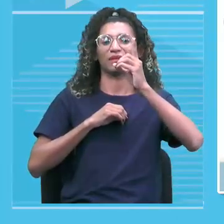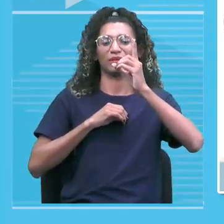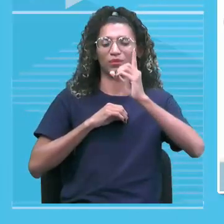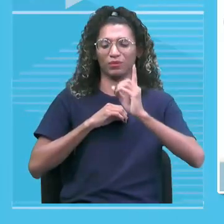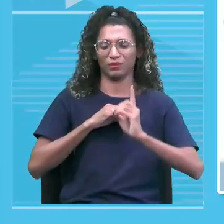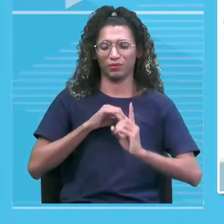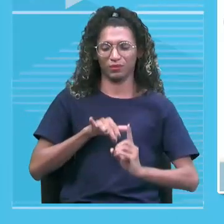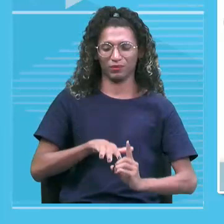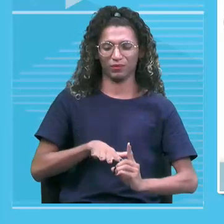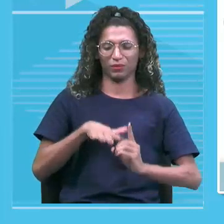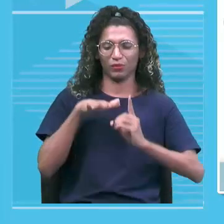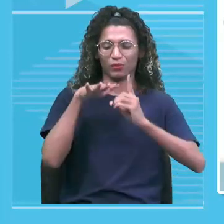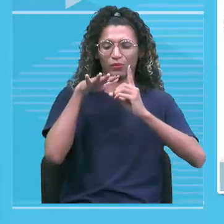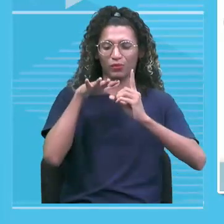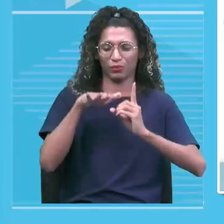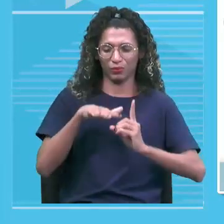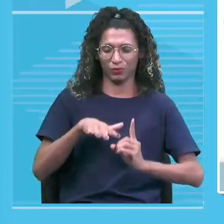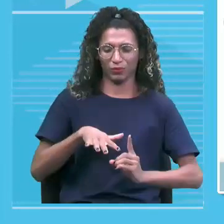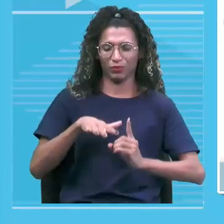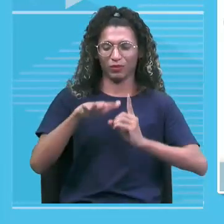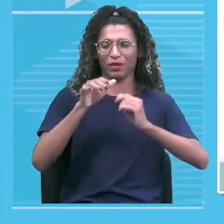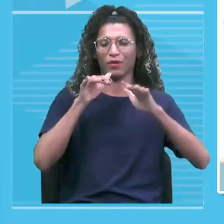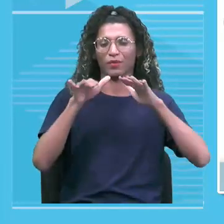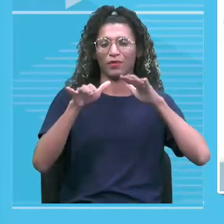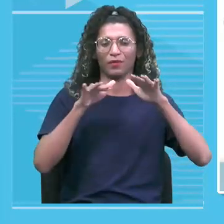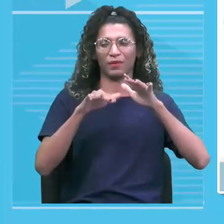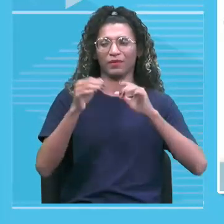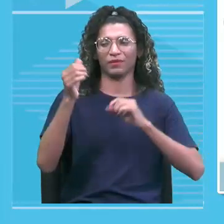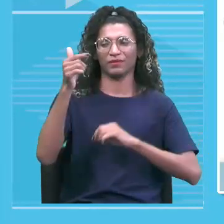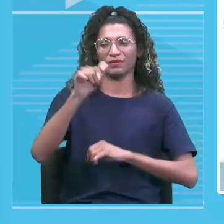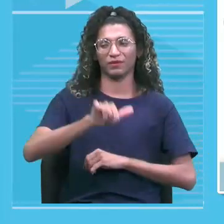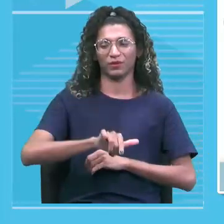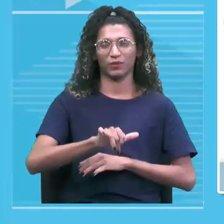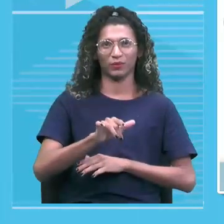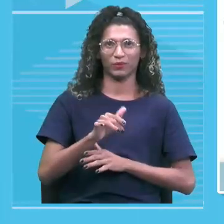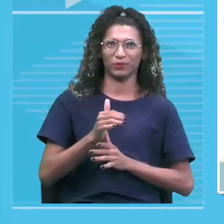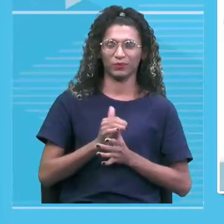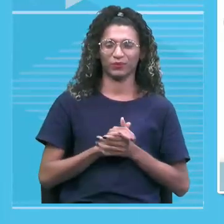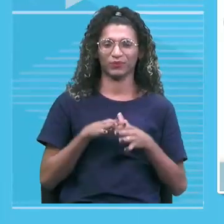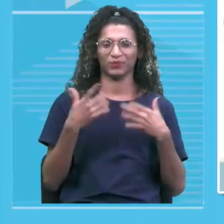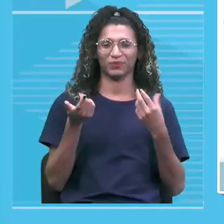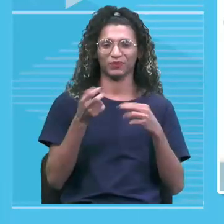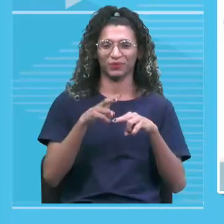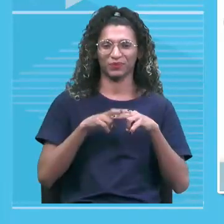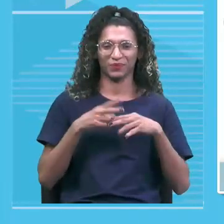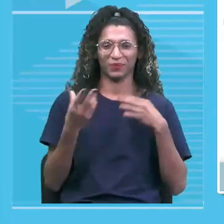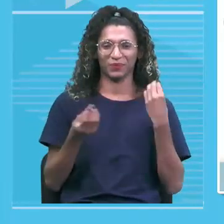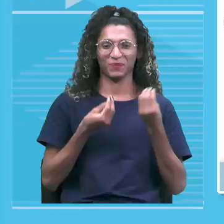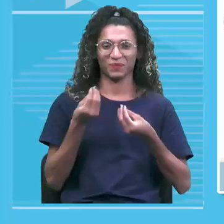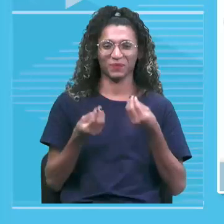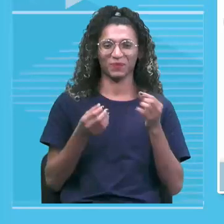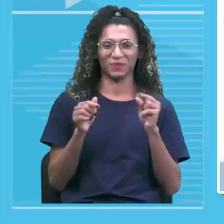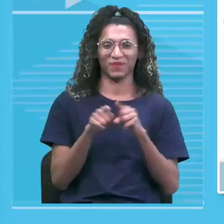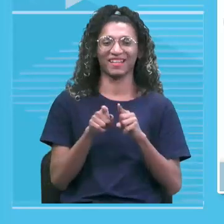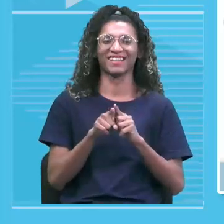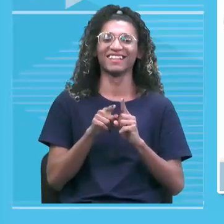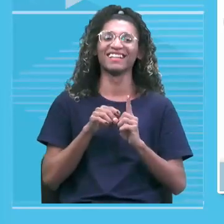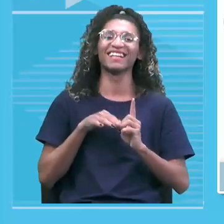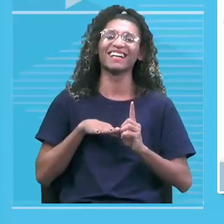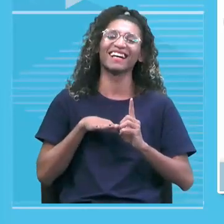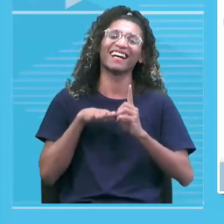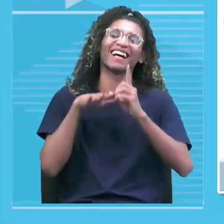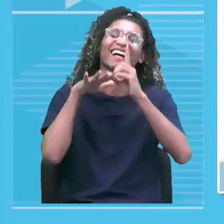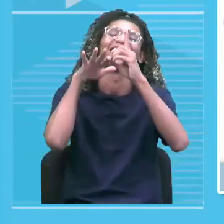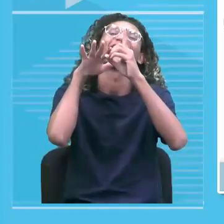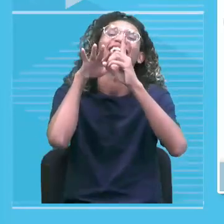e aí esse movimento vai repetindo tá por isso que você fica naquele sobe e desce vai